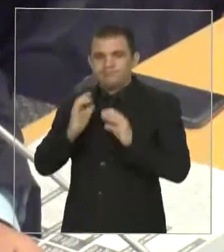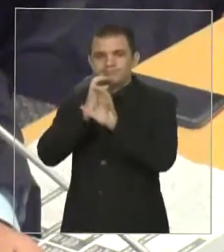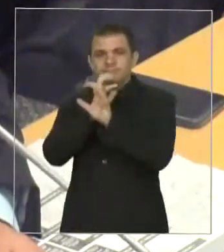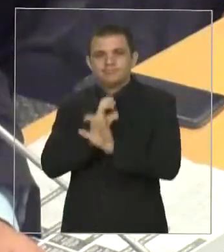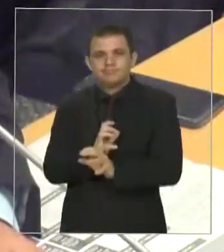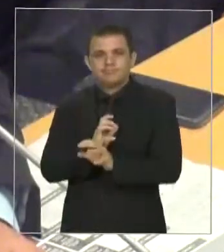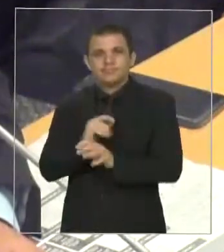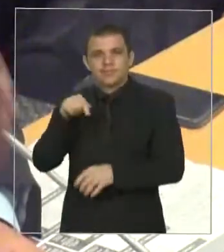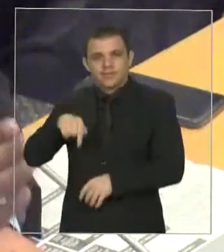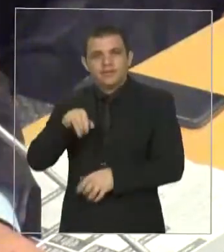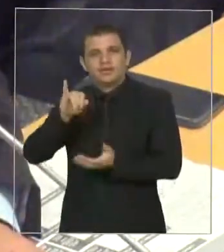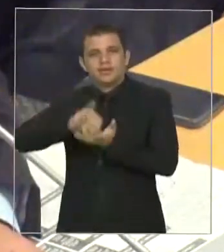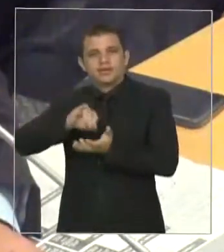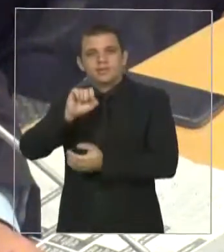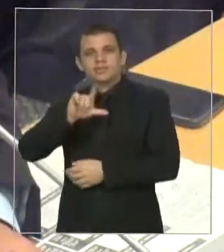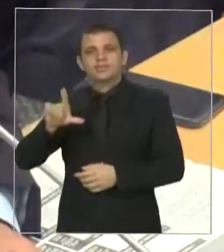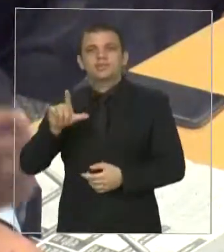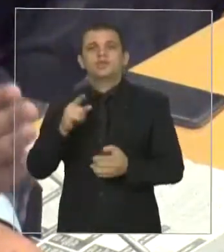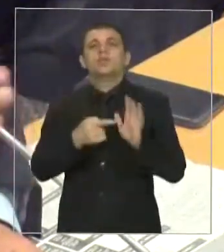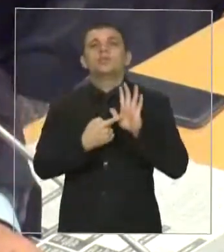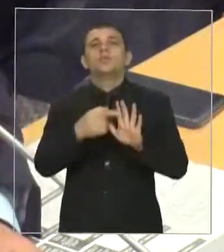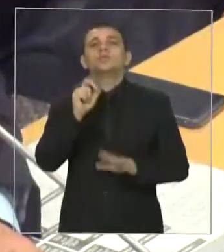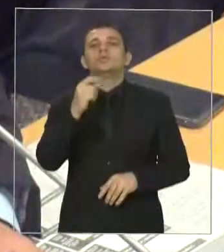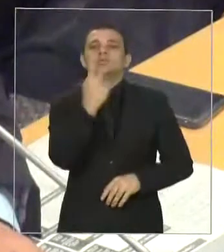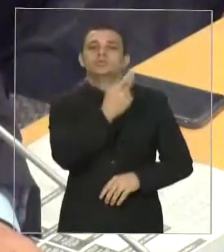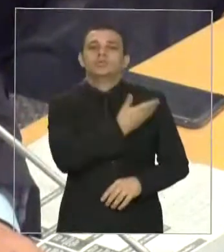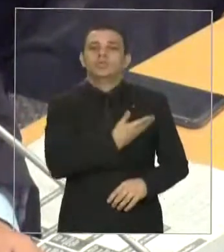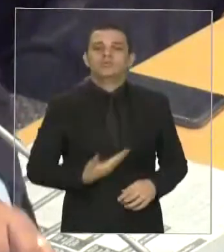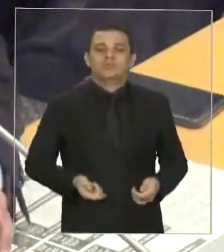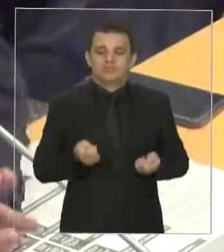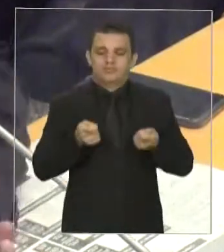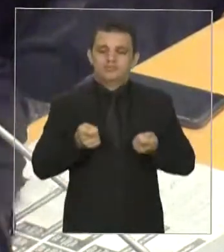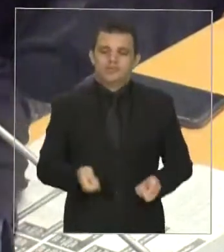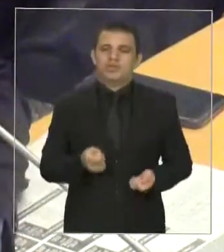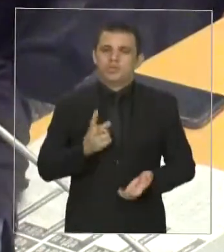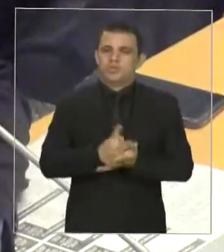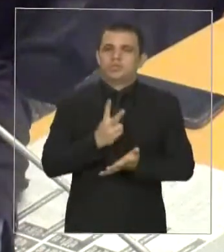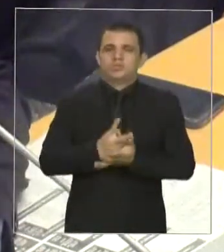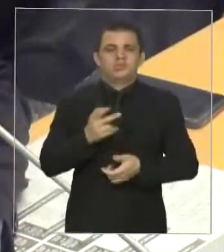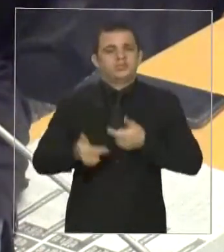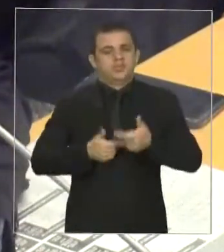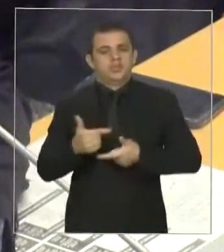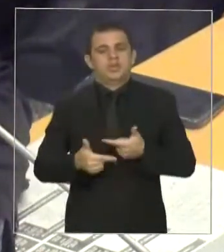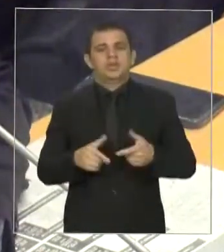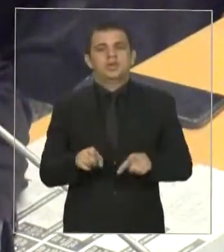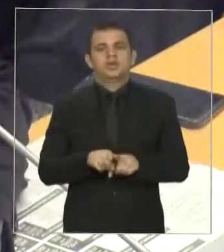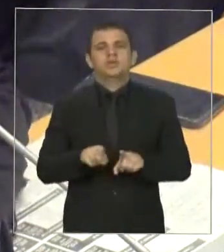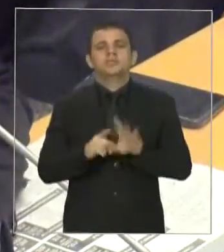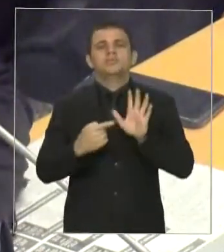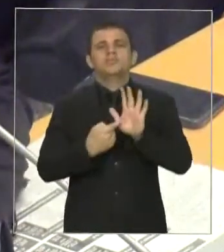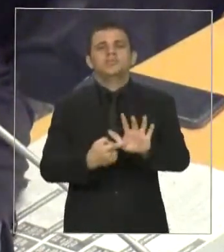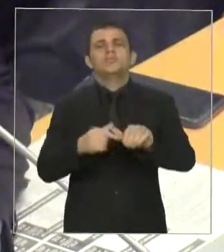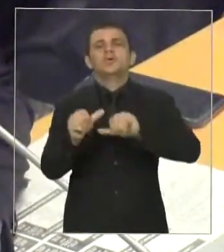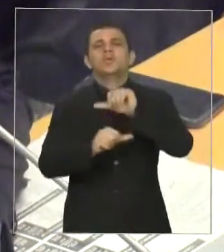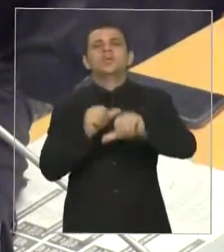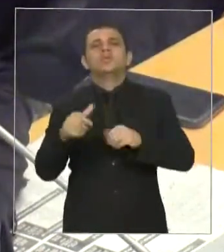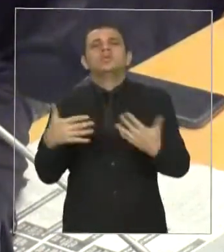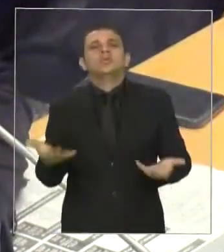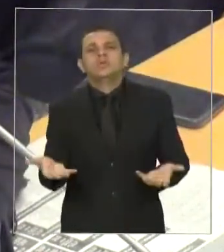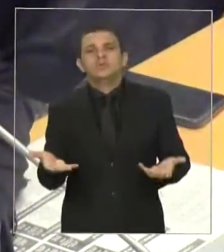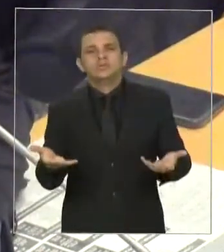governo em continuar, em entregar essas ações. E onde está a mudança?